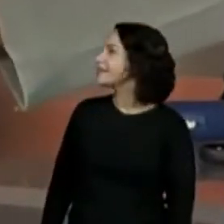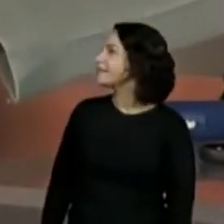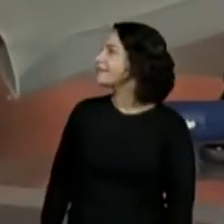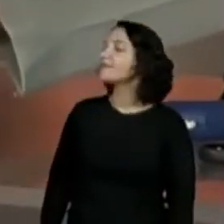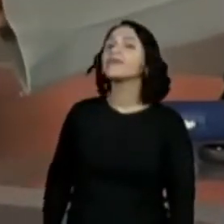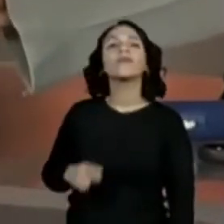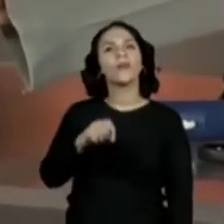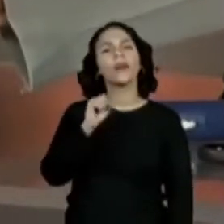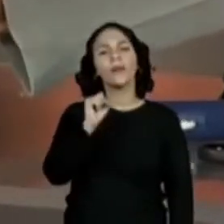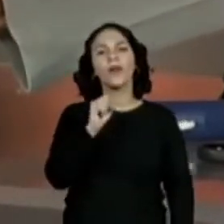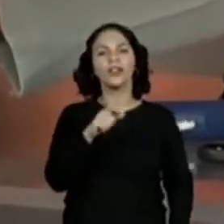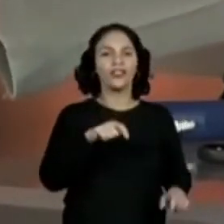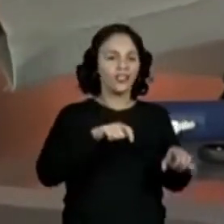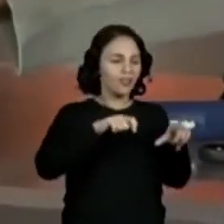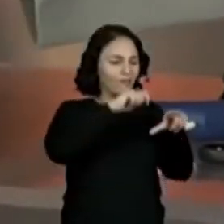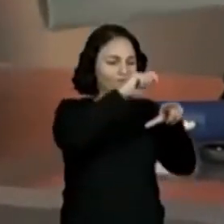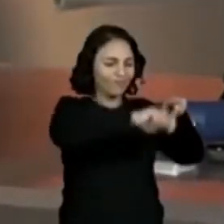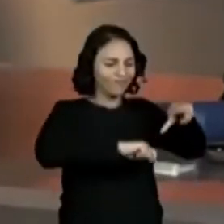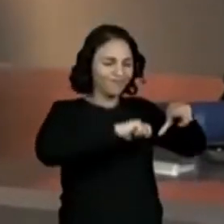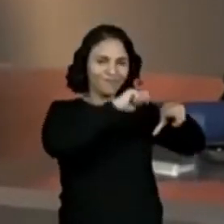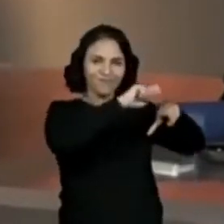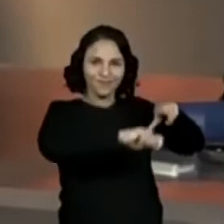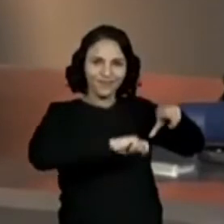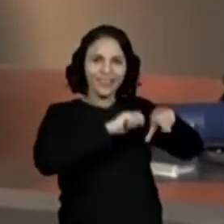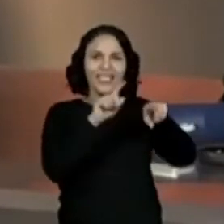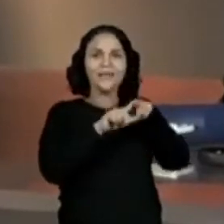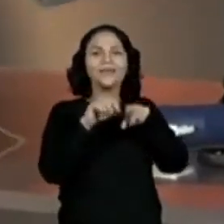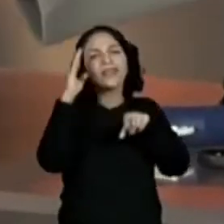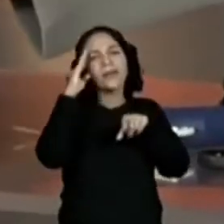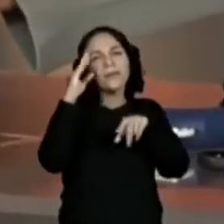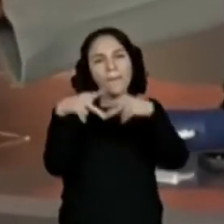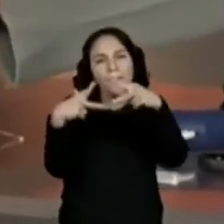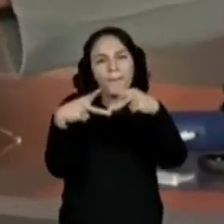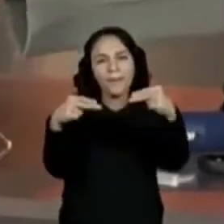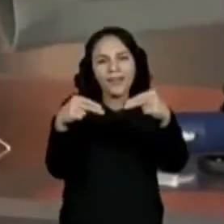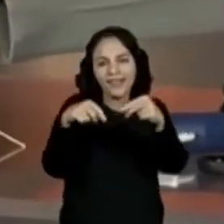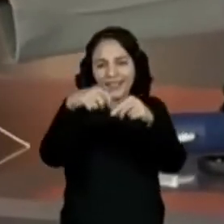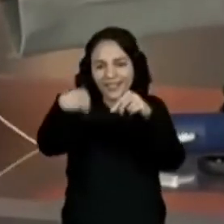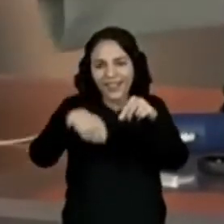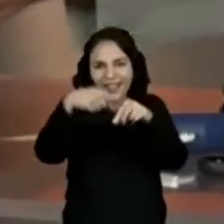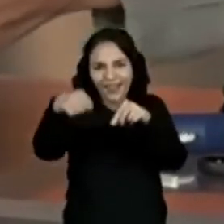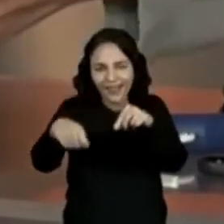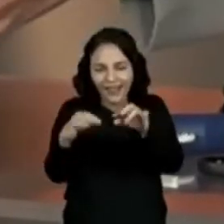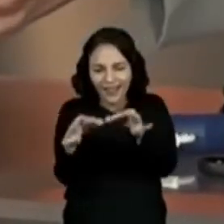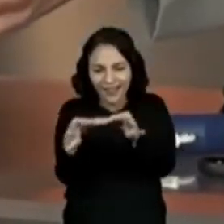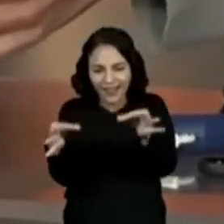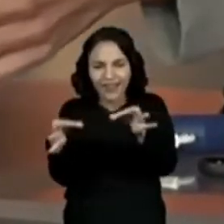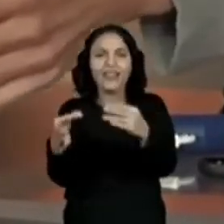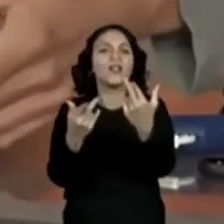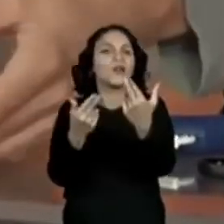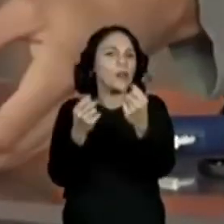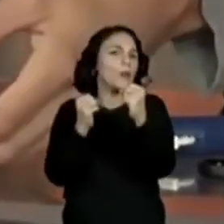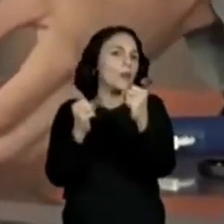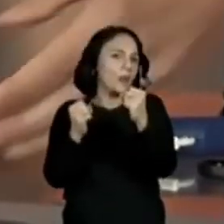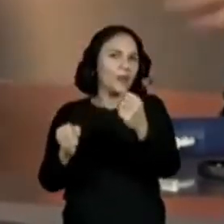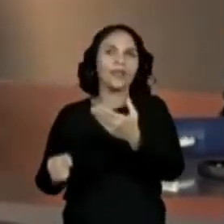um fitilho, para fechar a nossa caixa. Então vamos escrever fio.